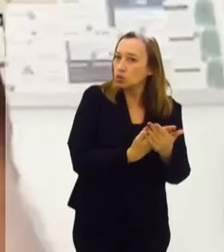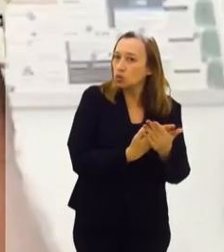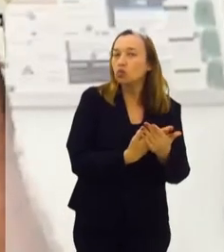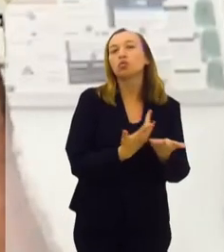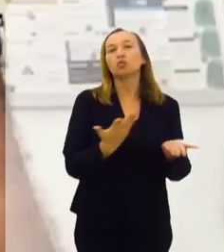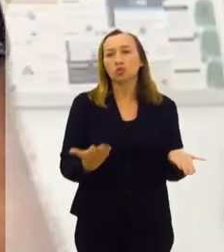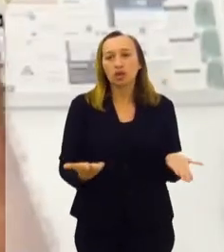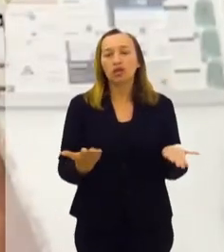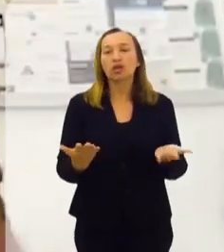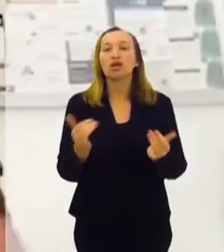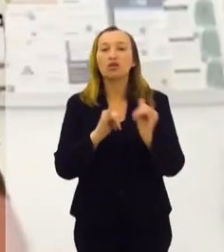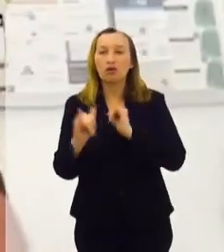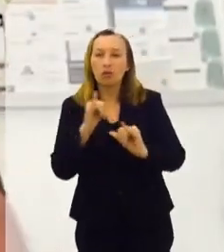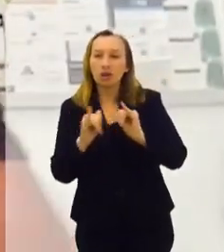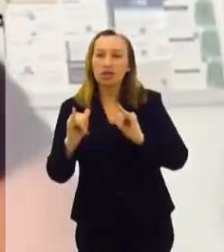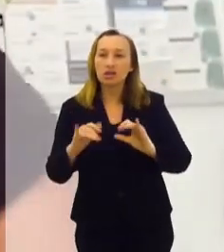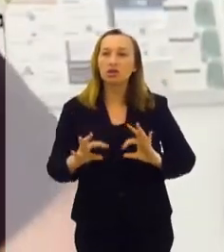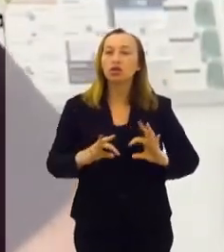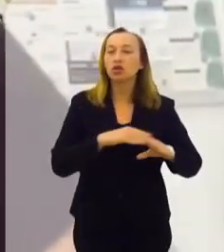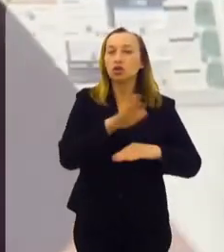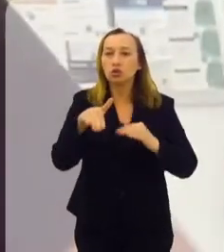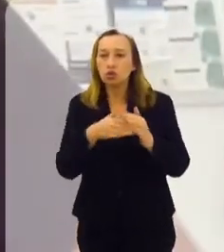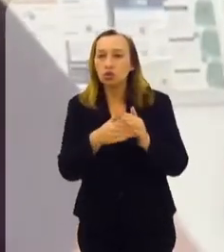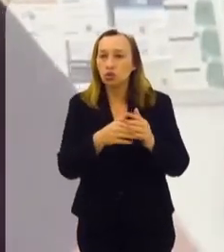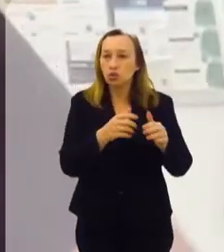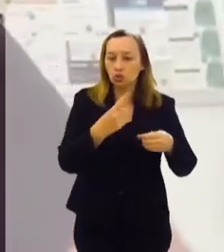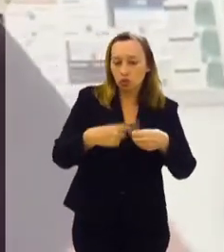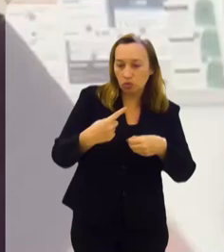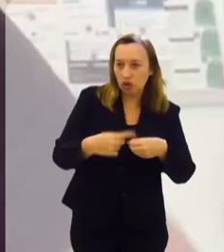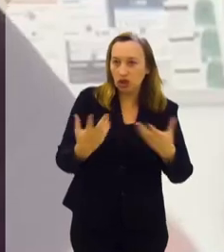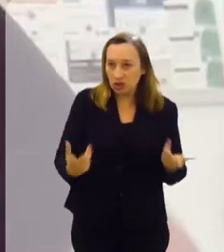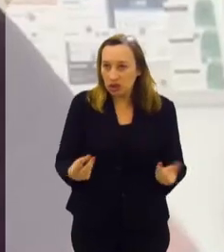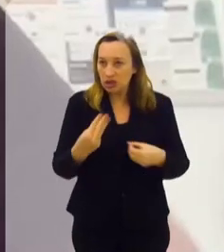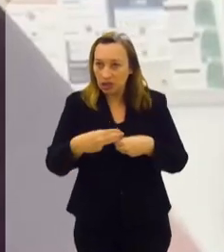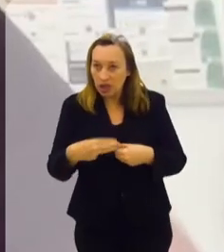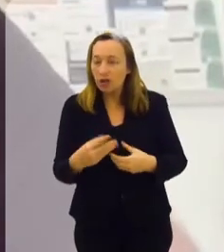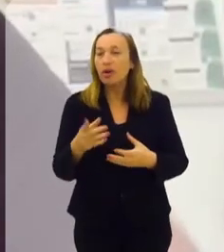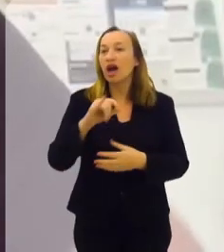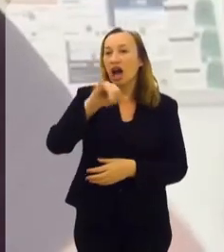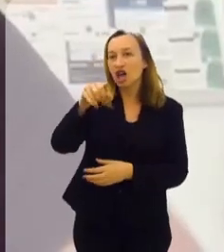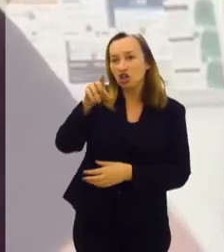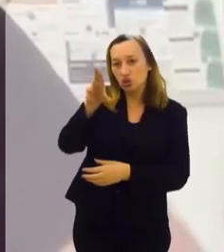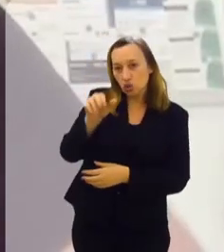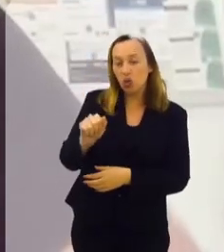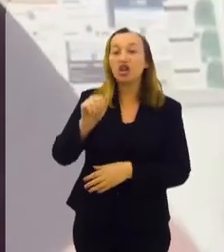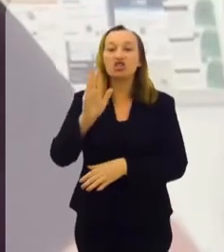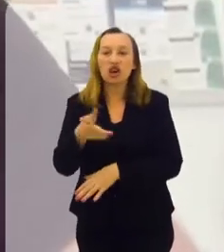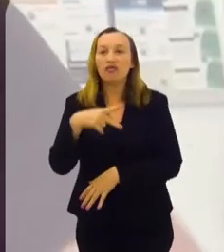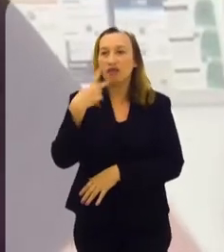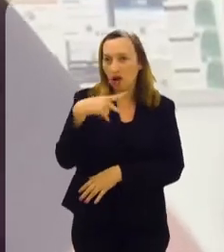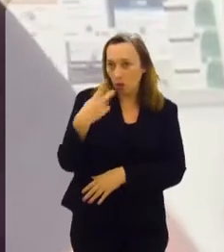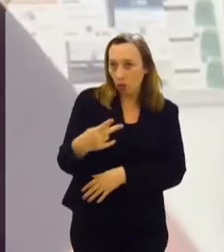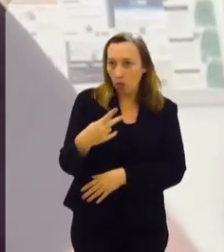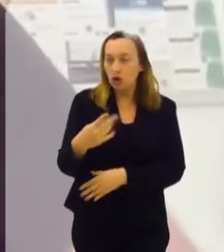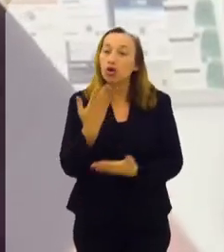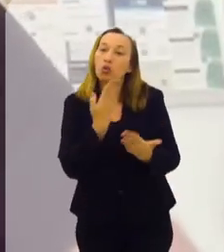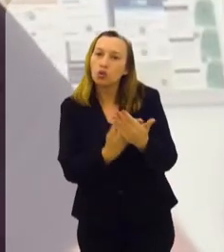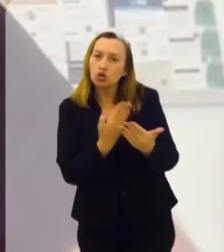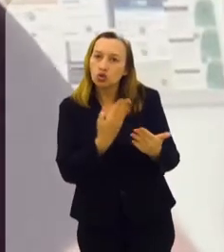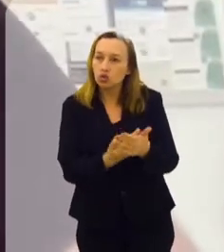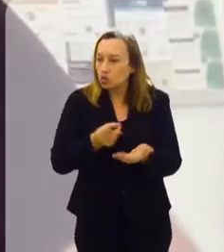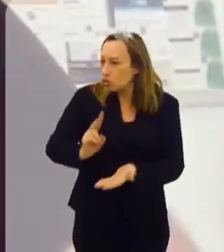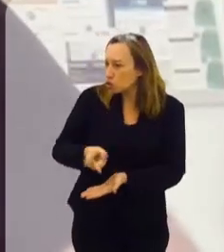estudo ele traz informação de todos os municípios, né? Como a Júlia já antecipou, para